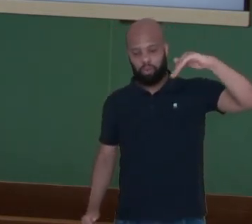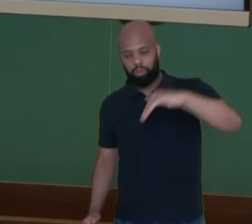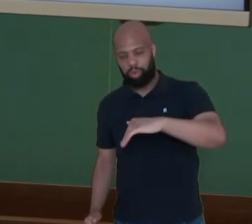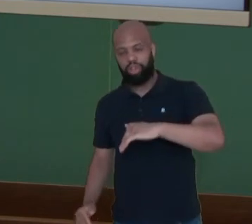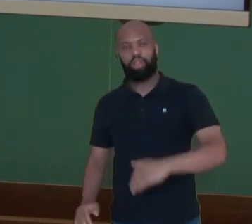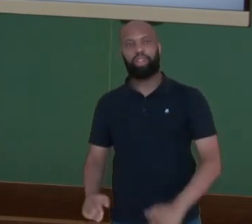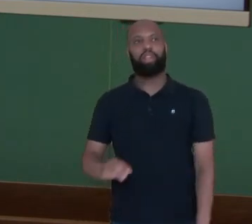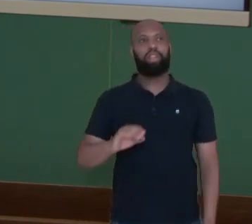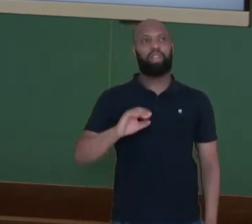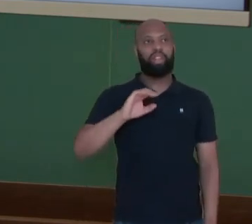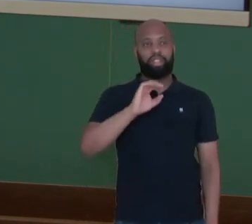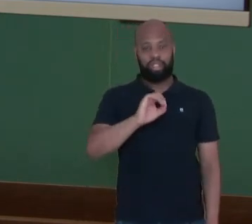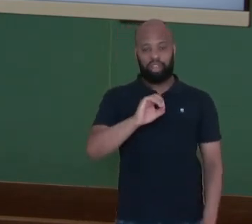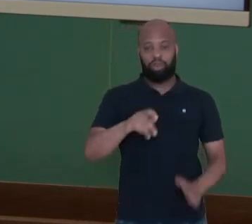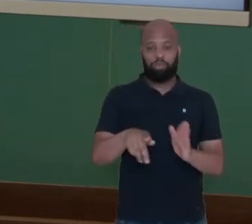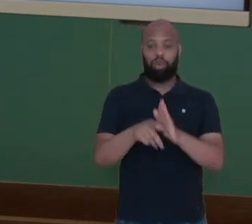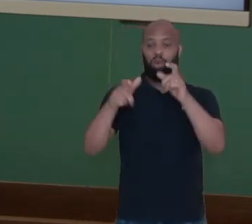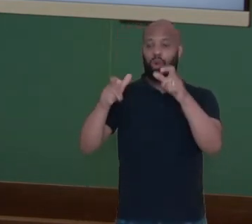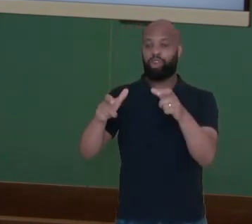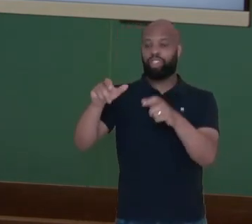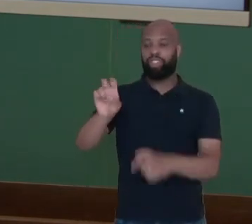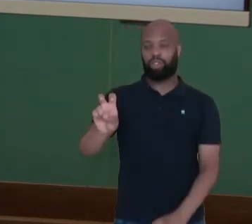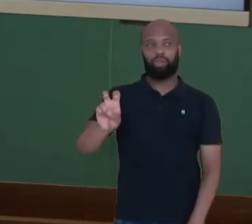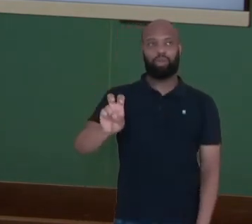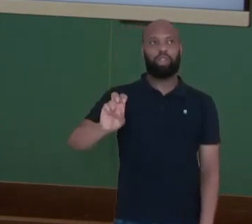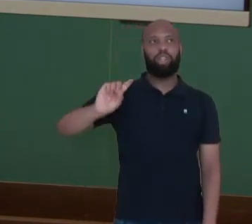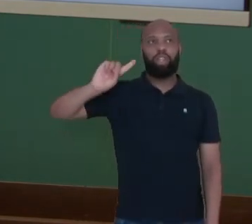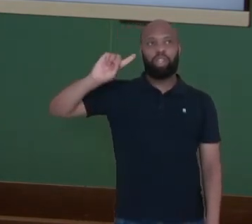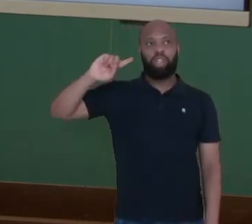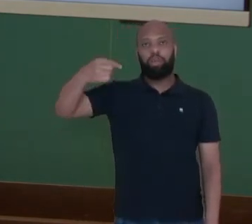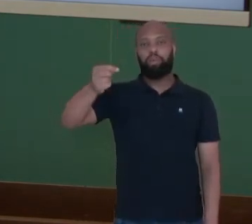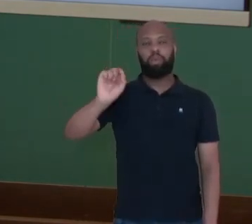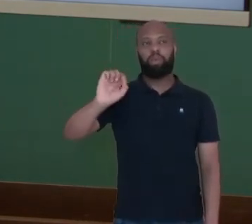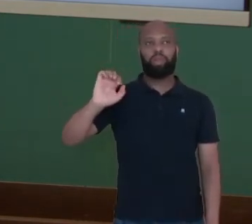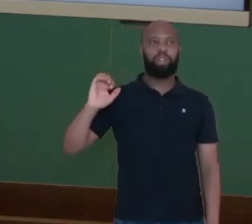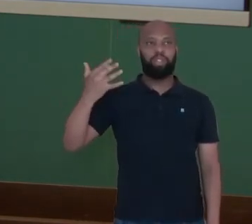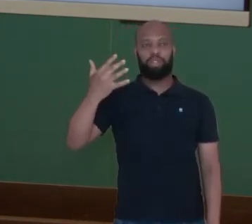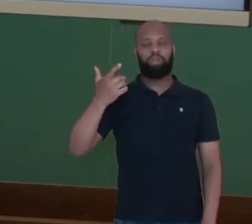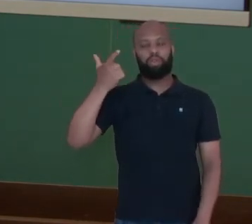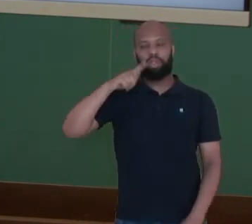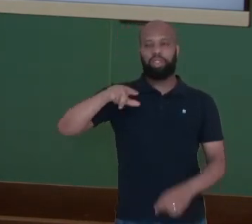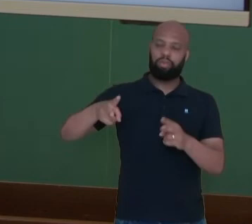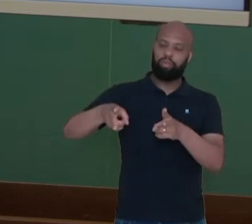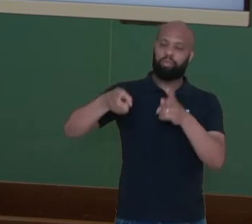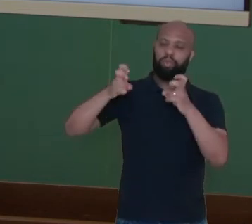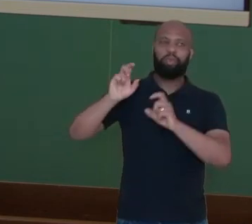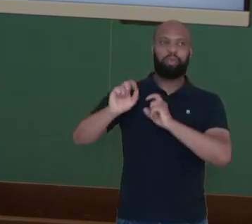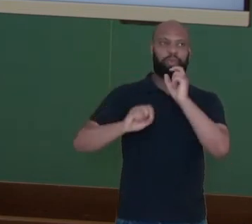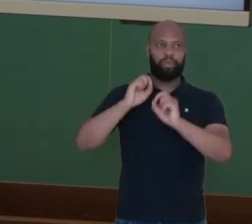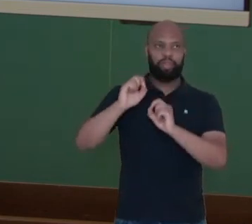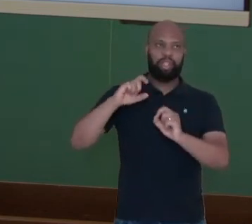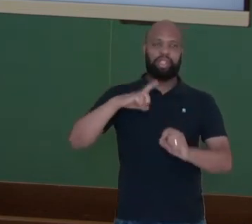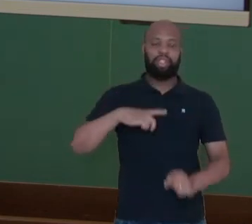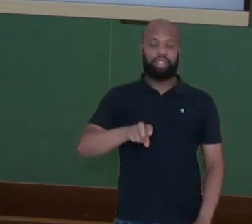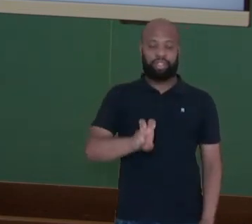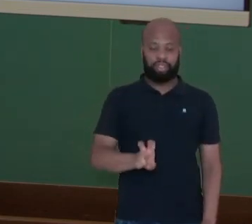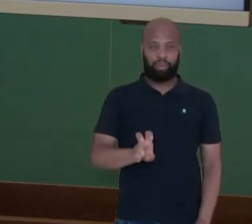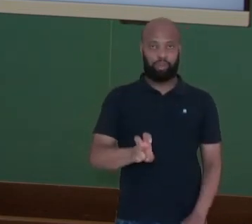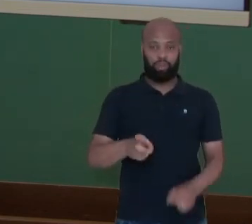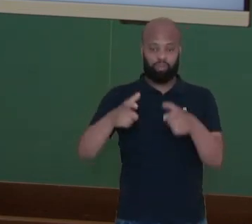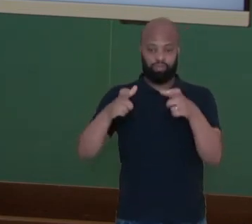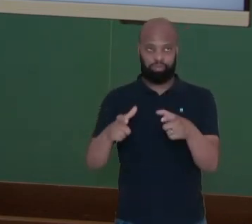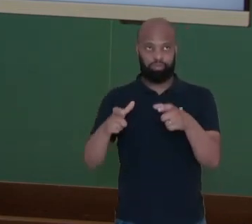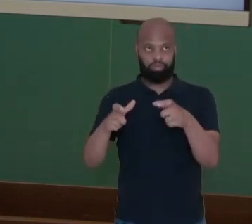na posição 5. Depois, nós percebemos que da posição